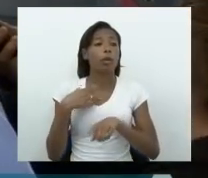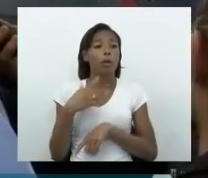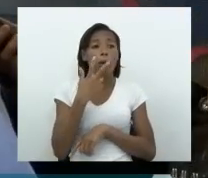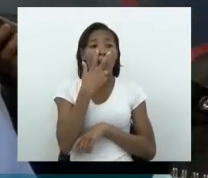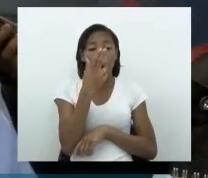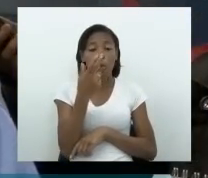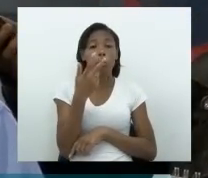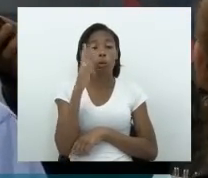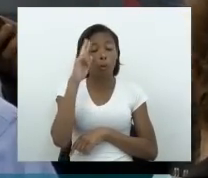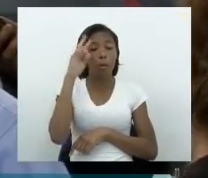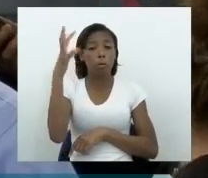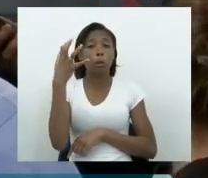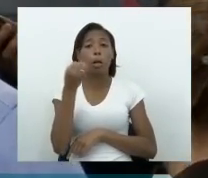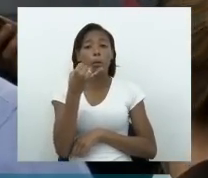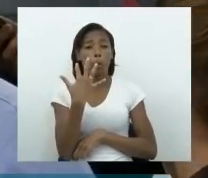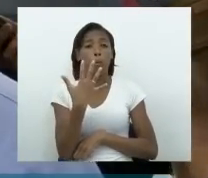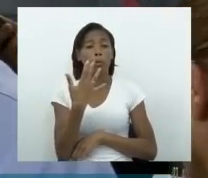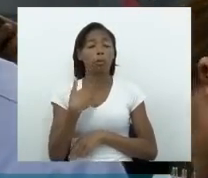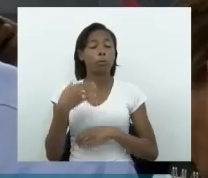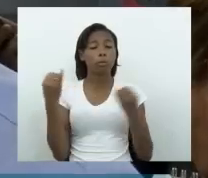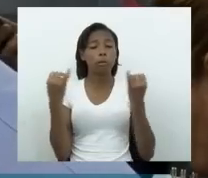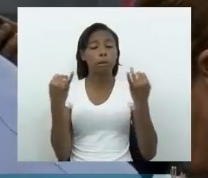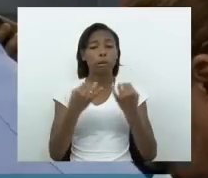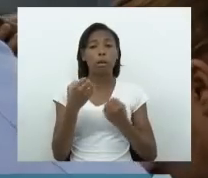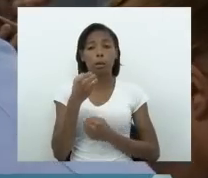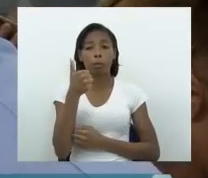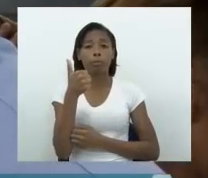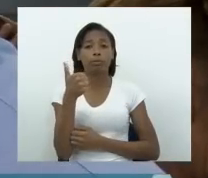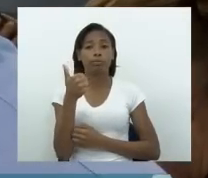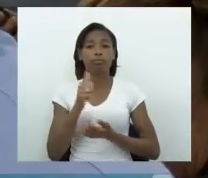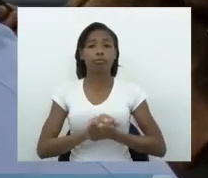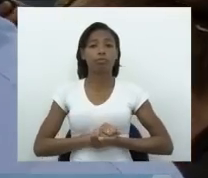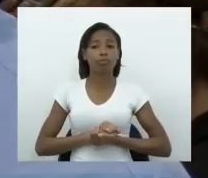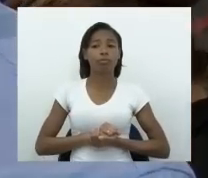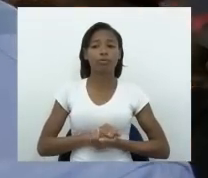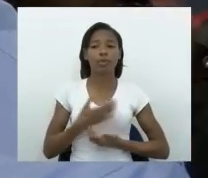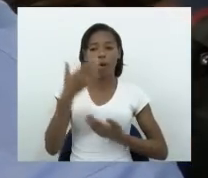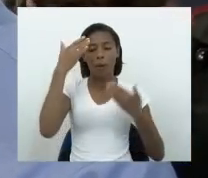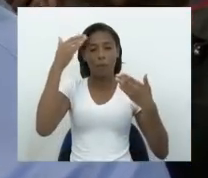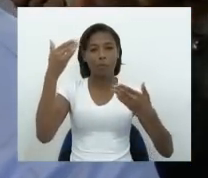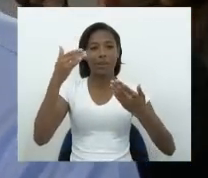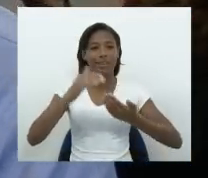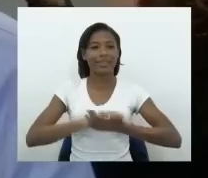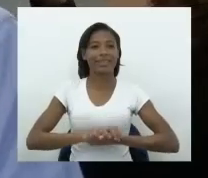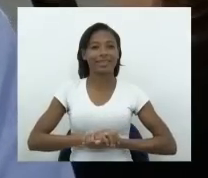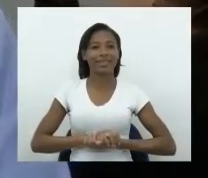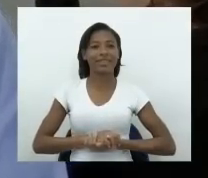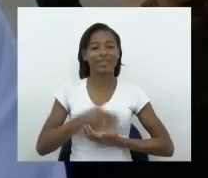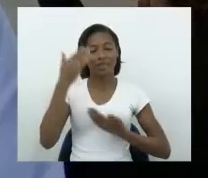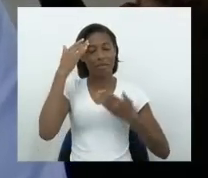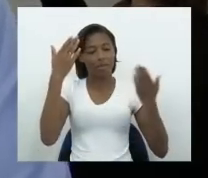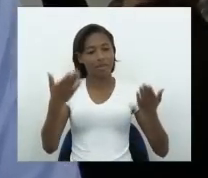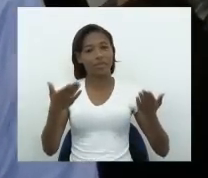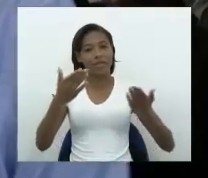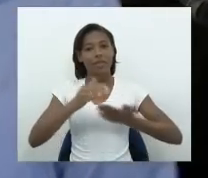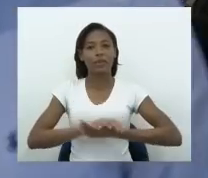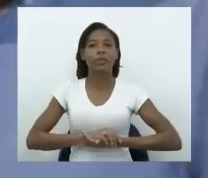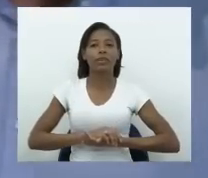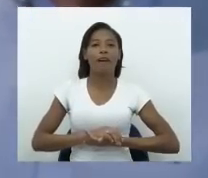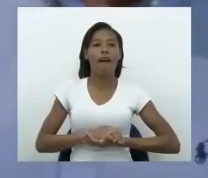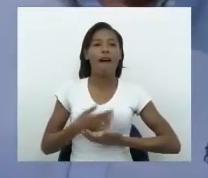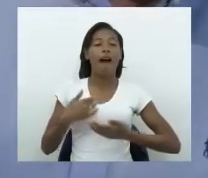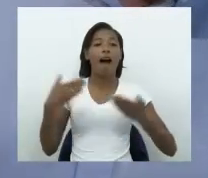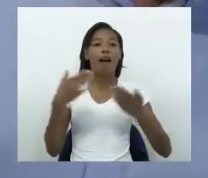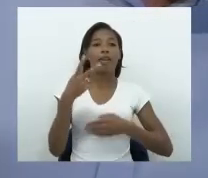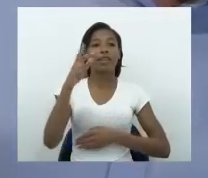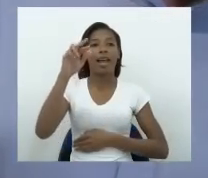o resultado do debate extremamente positivo. Certo, candidato, obrigada. Obrigado a vocês. A gente vai